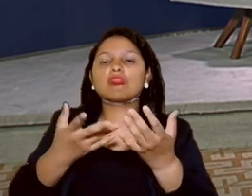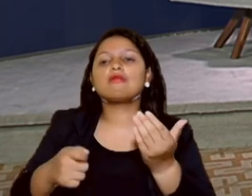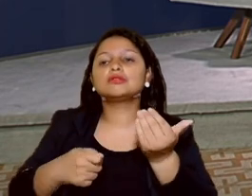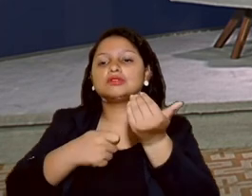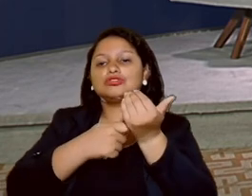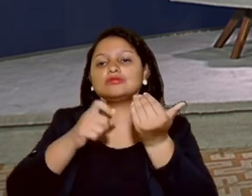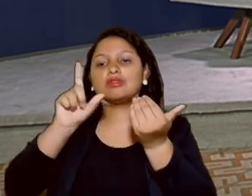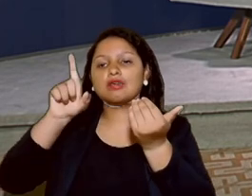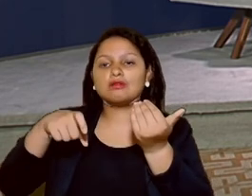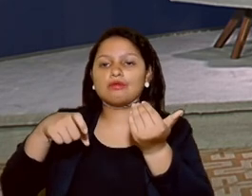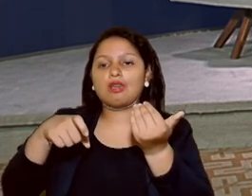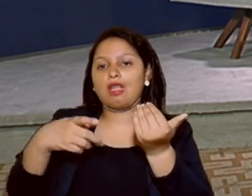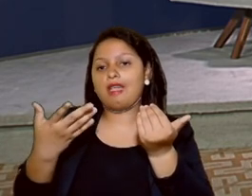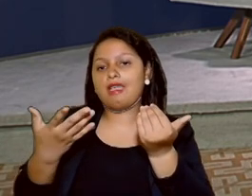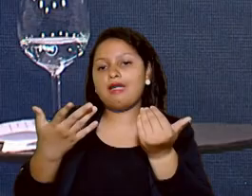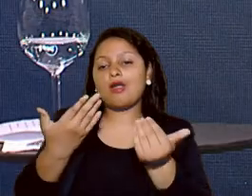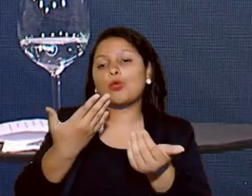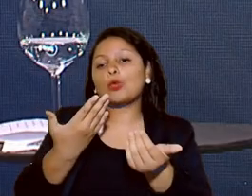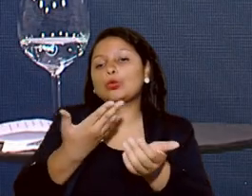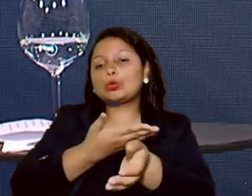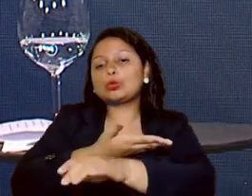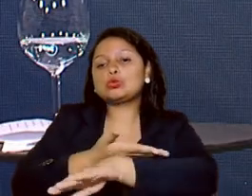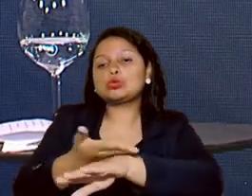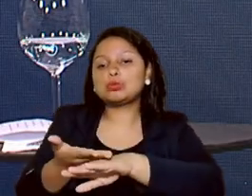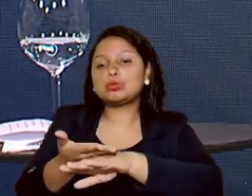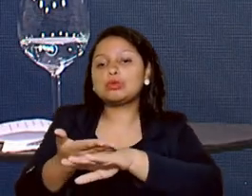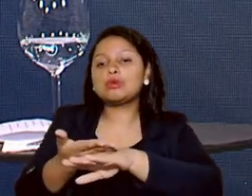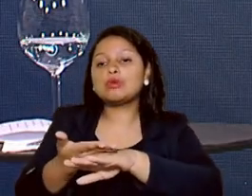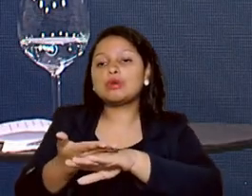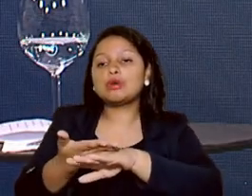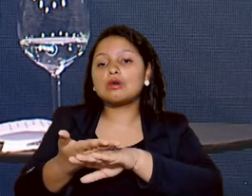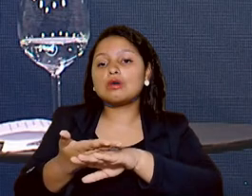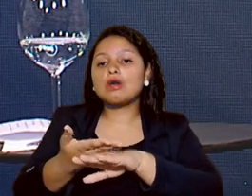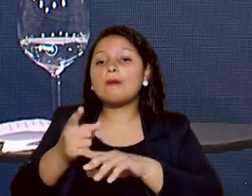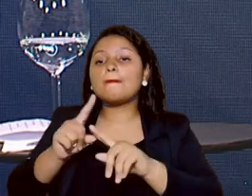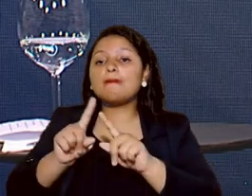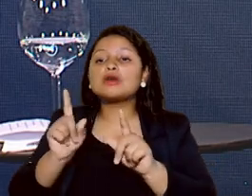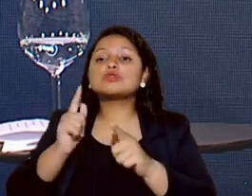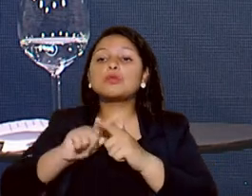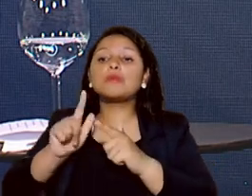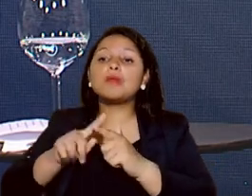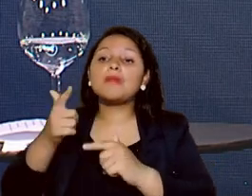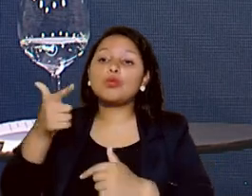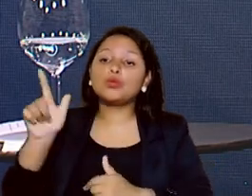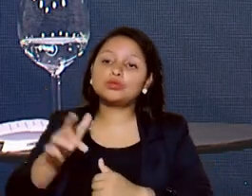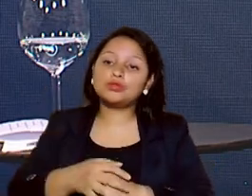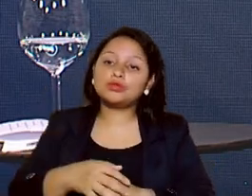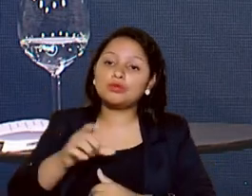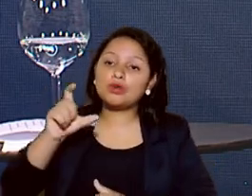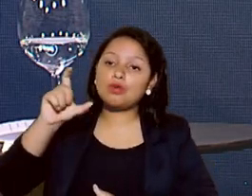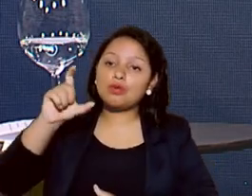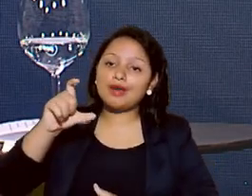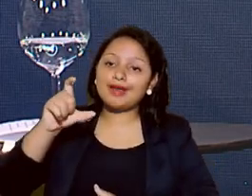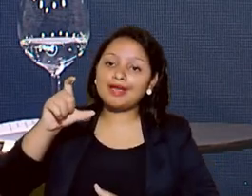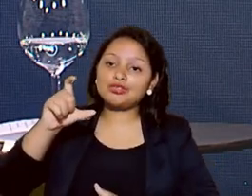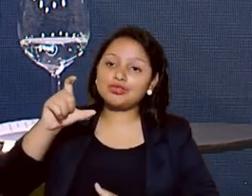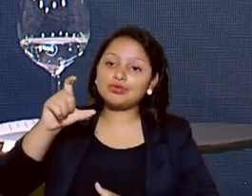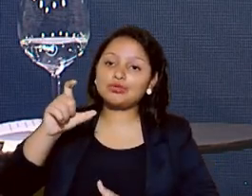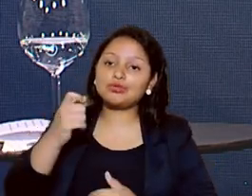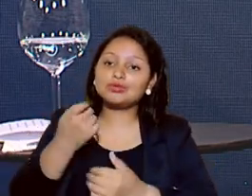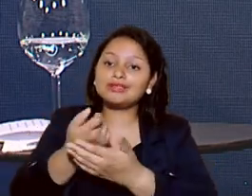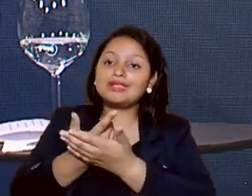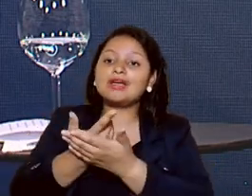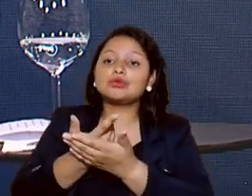era grande moda só que ninguém resolveu a dor não é essa a dor é o crédito dado de maneira sólida